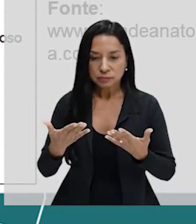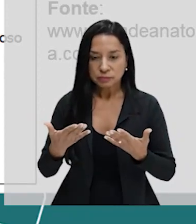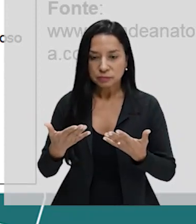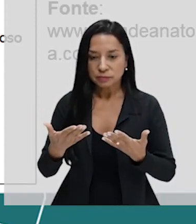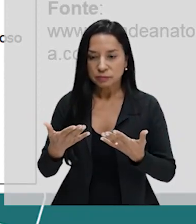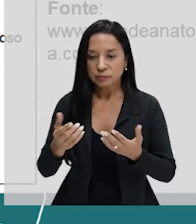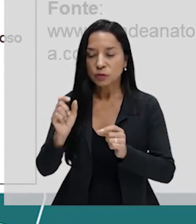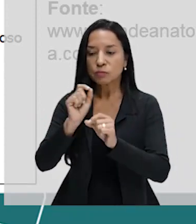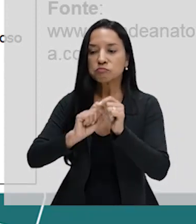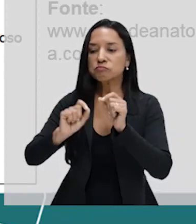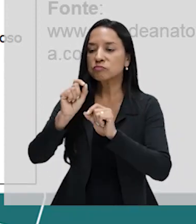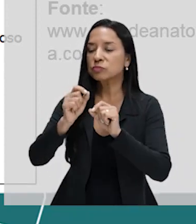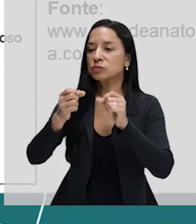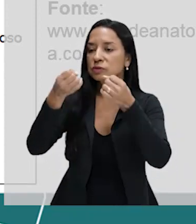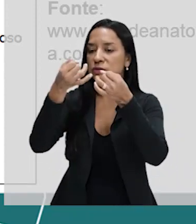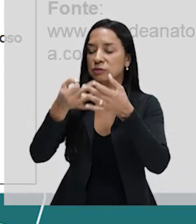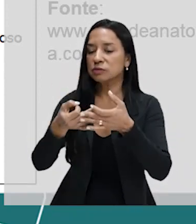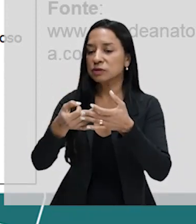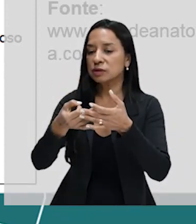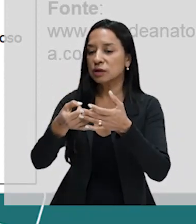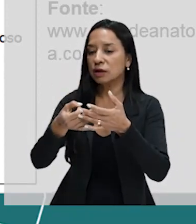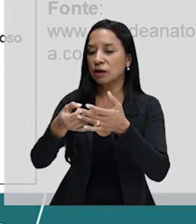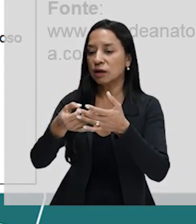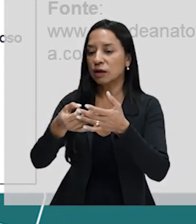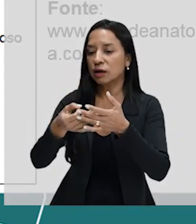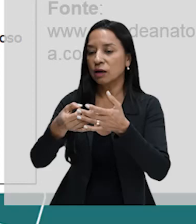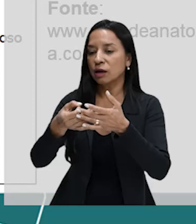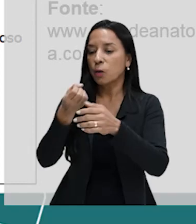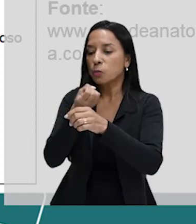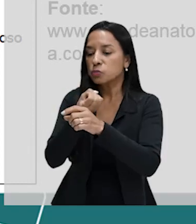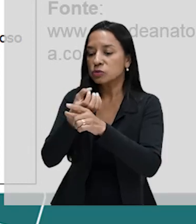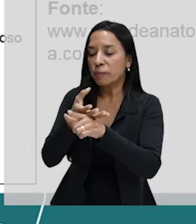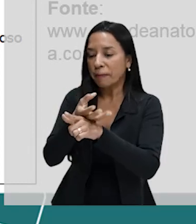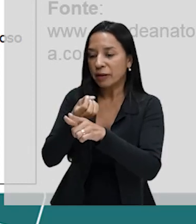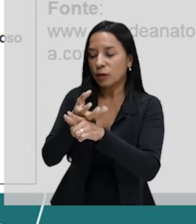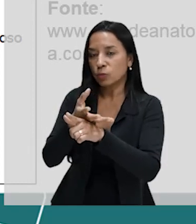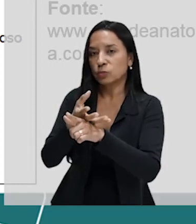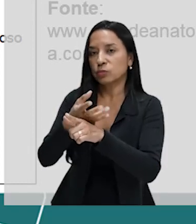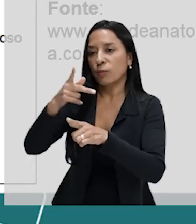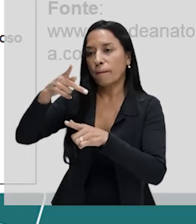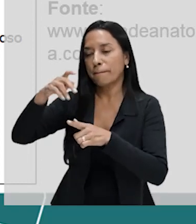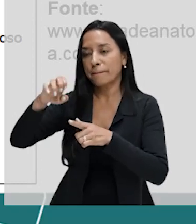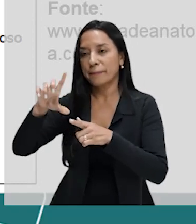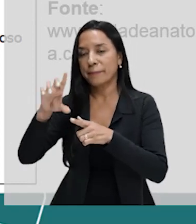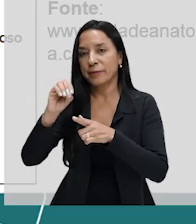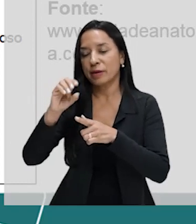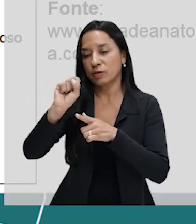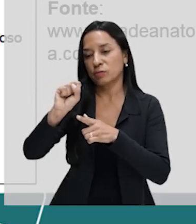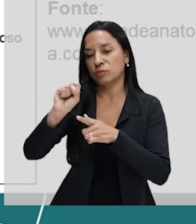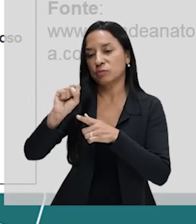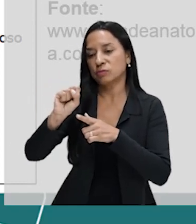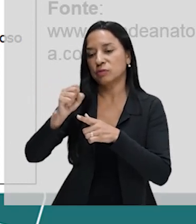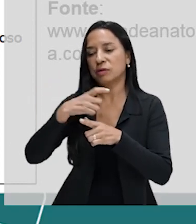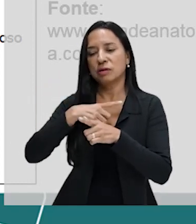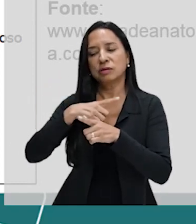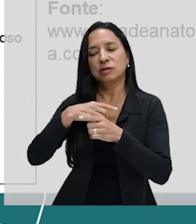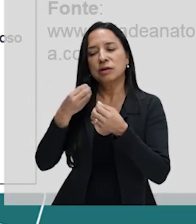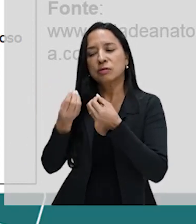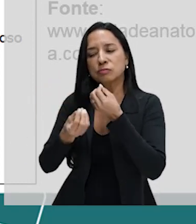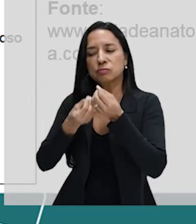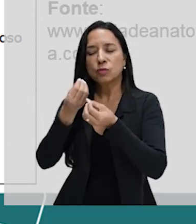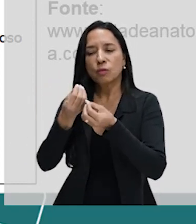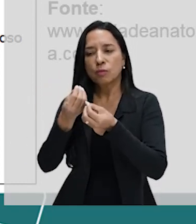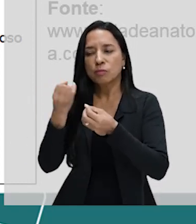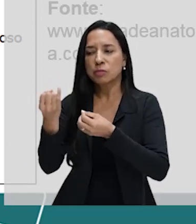uma coisa que eu quero mencionar para vocês, os pelos pubianos, segundo alguns especialistas, ele tem a função ali de proteger, né?